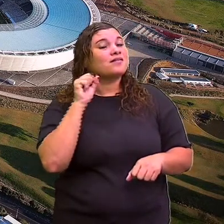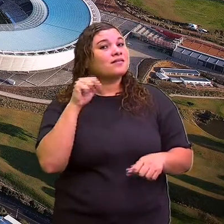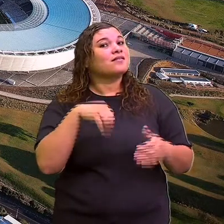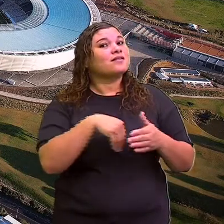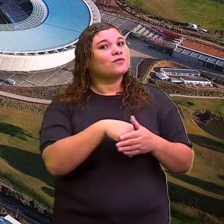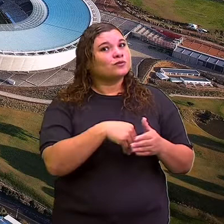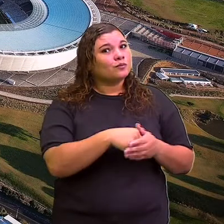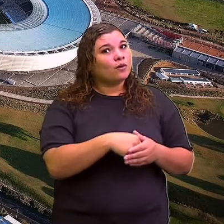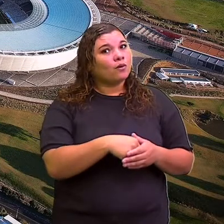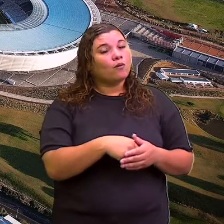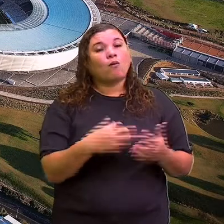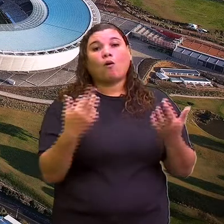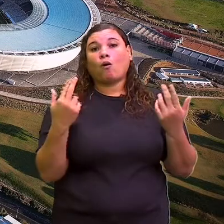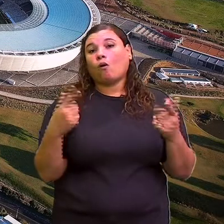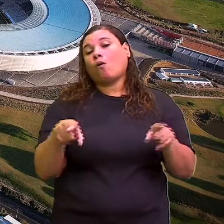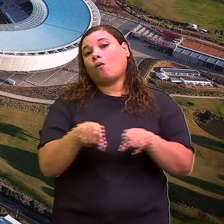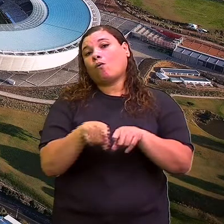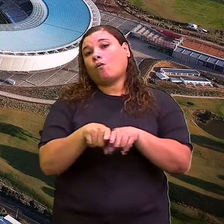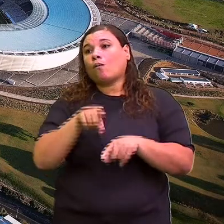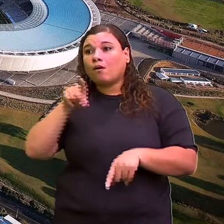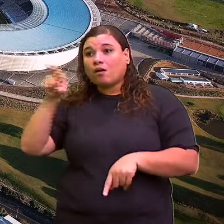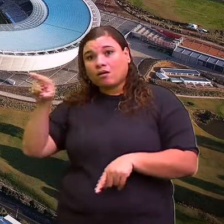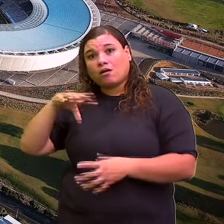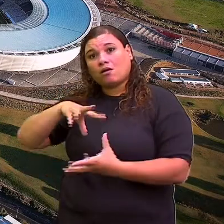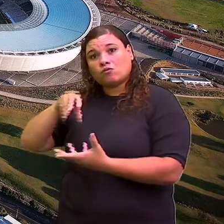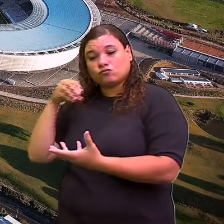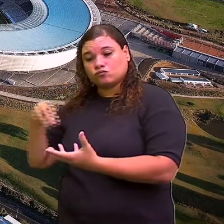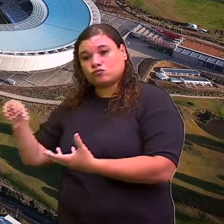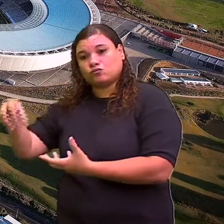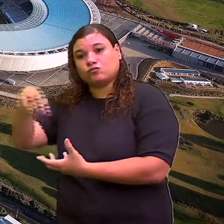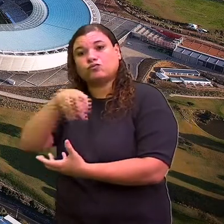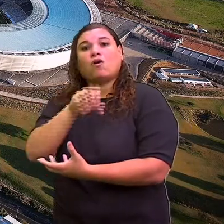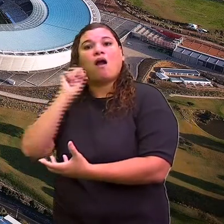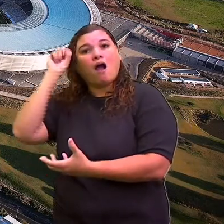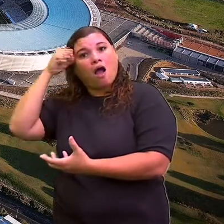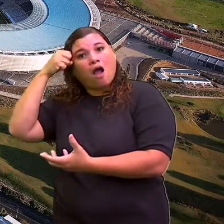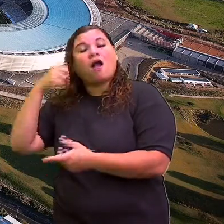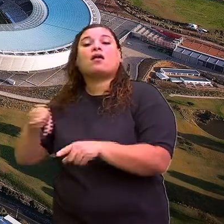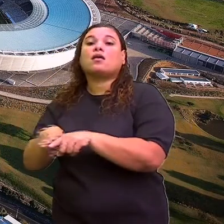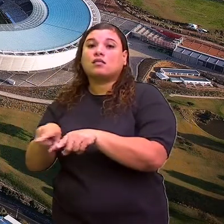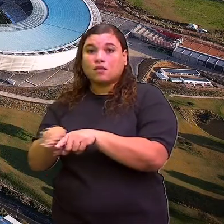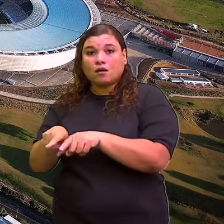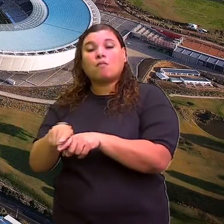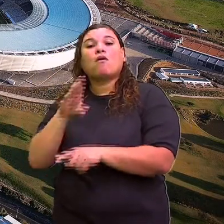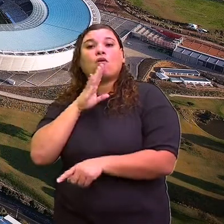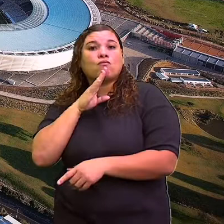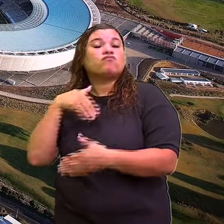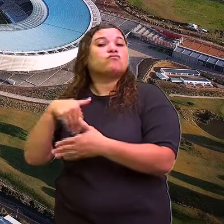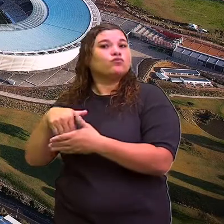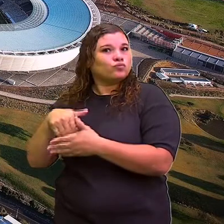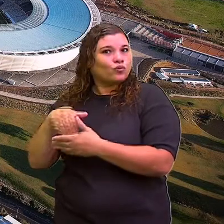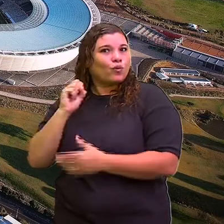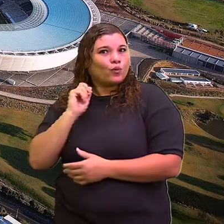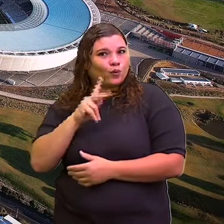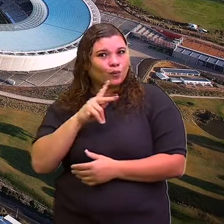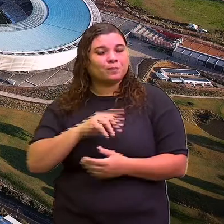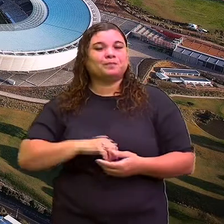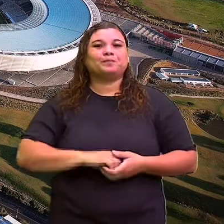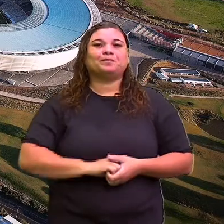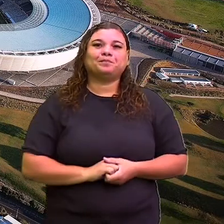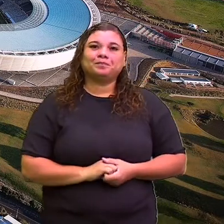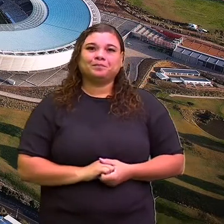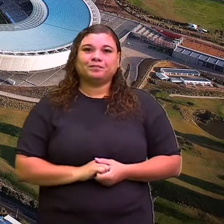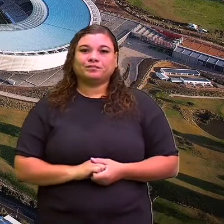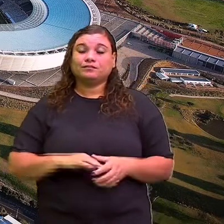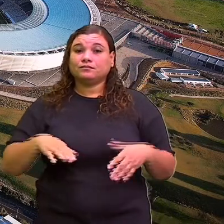muito importante. Nós precisamos enxergar a África na sua